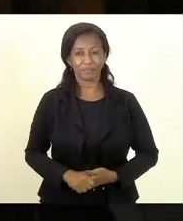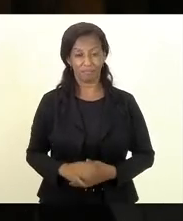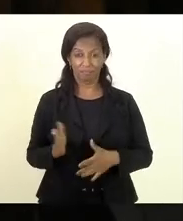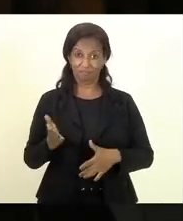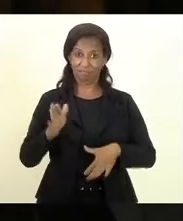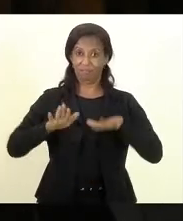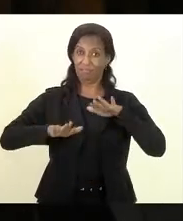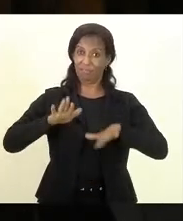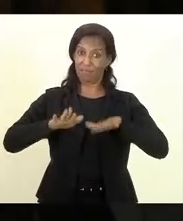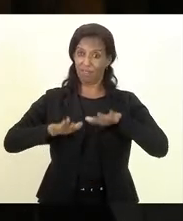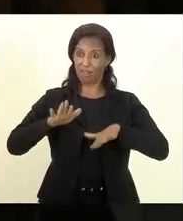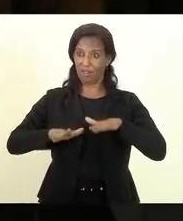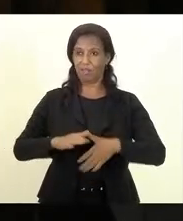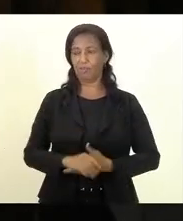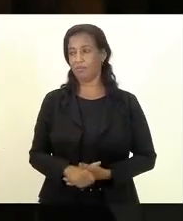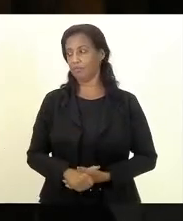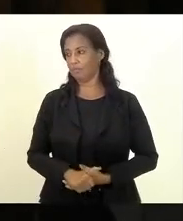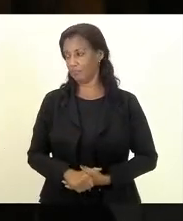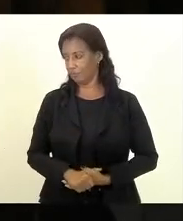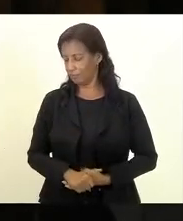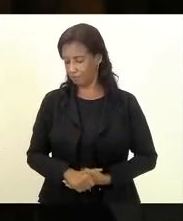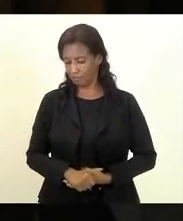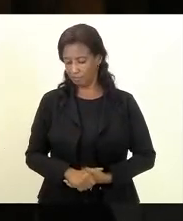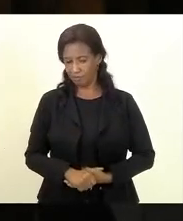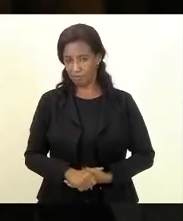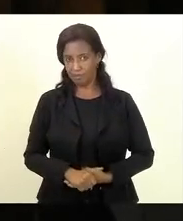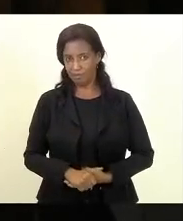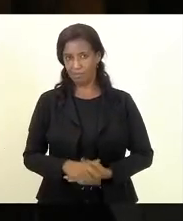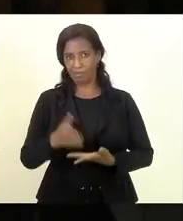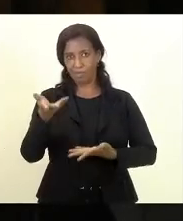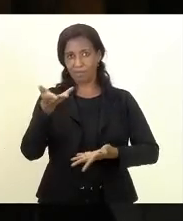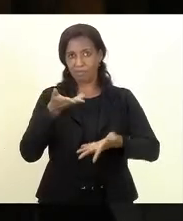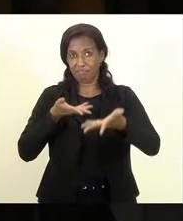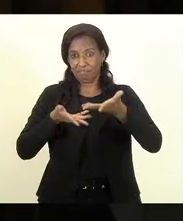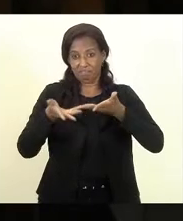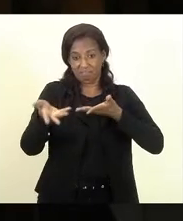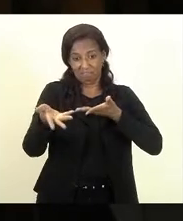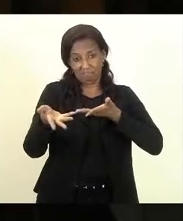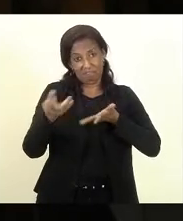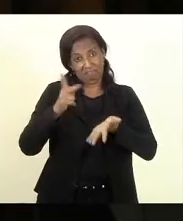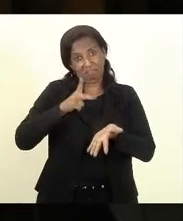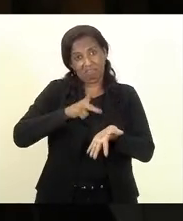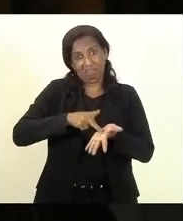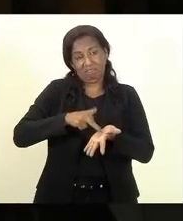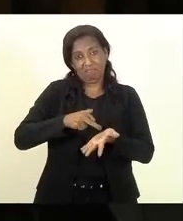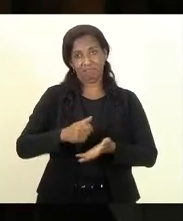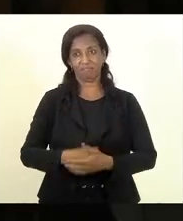Talvez a recíproca é que seja verdadeira.